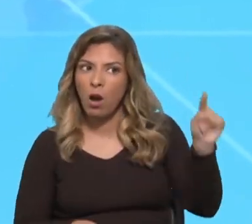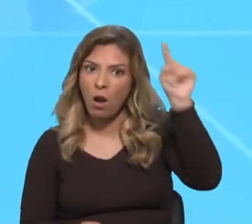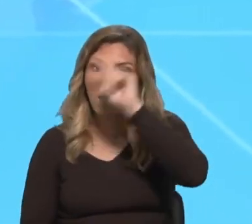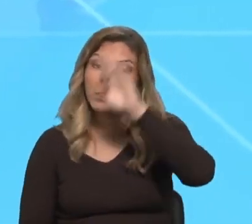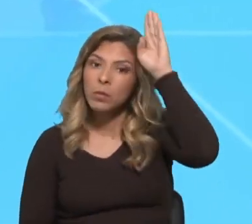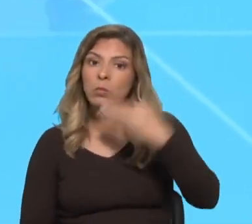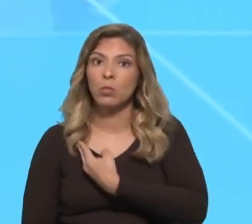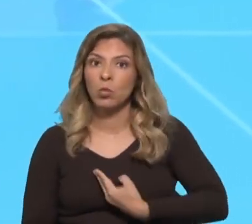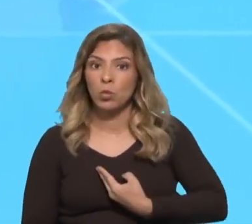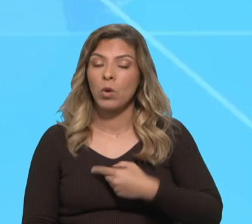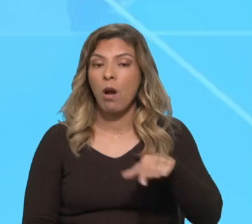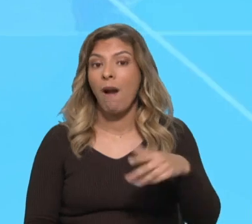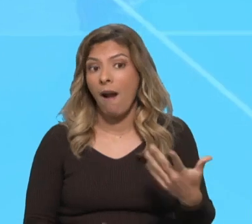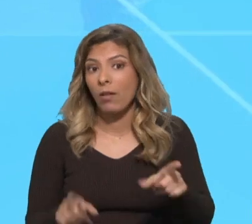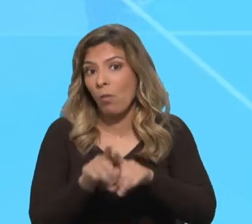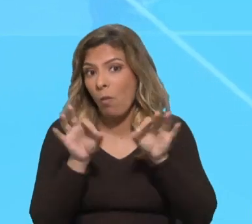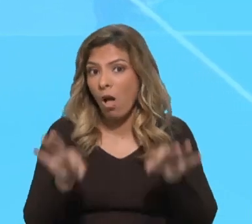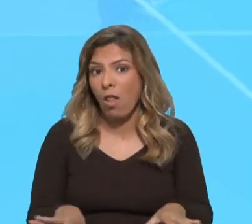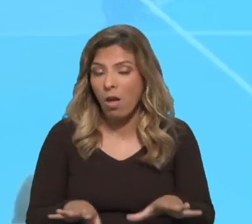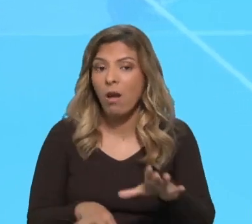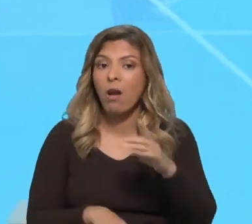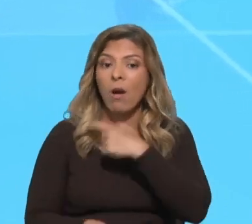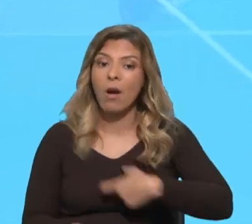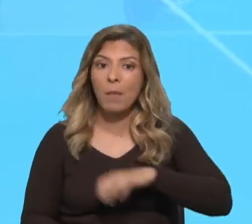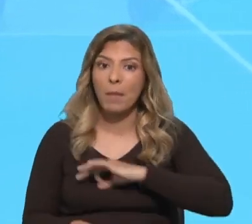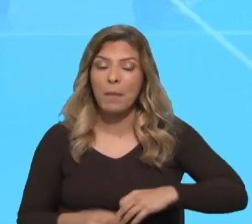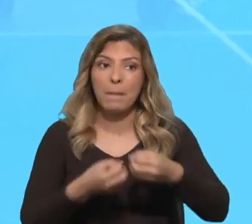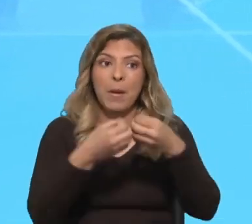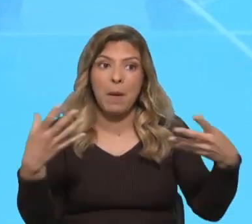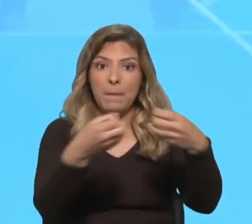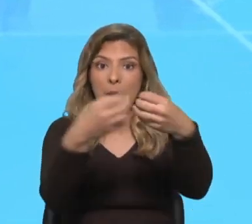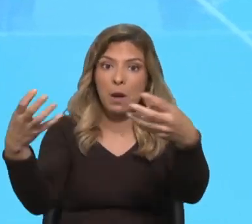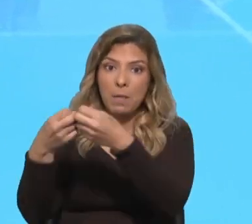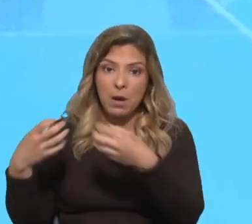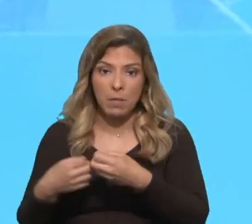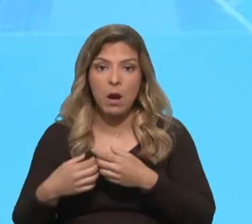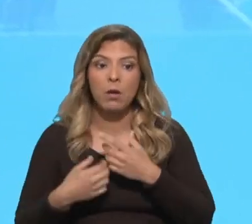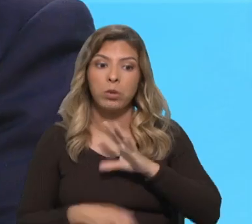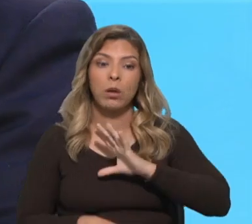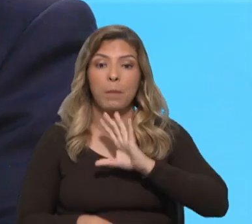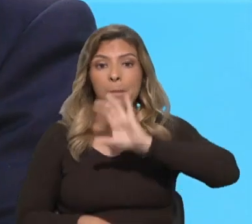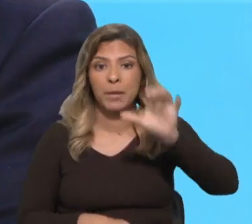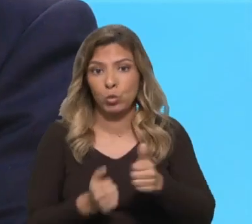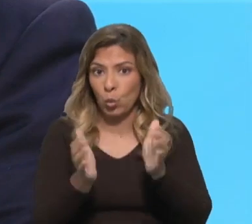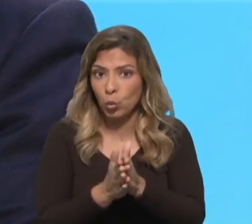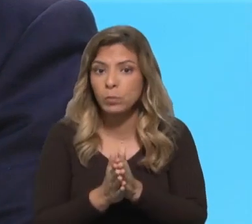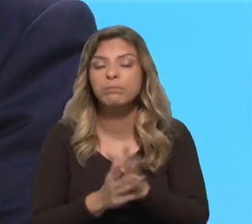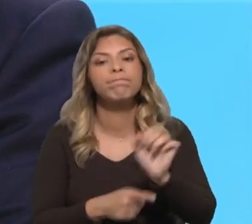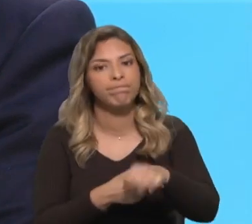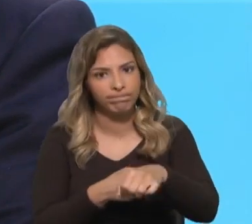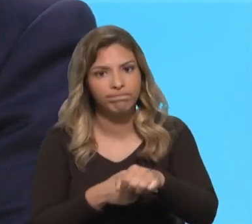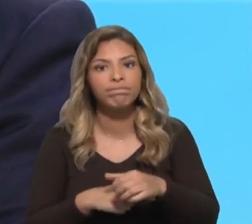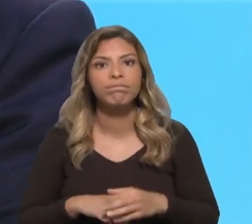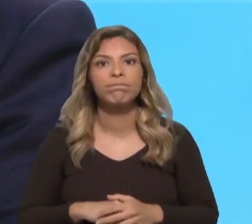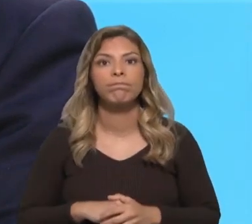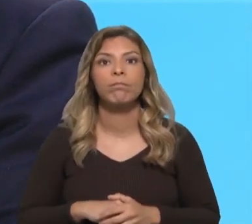há de facto essa representação de cardeais cada vez mais alargada a todos os países. Sim, portanto, se não estou em erro,